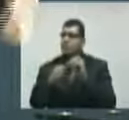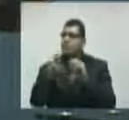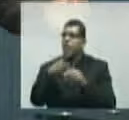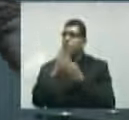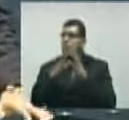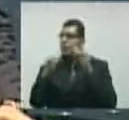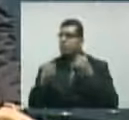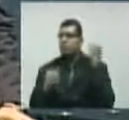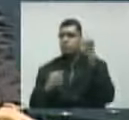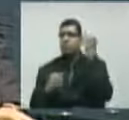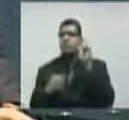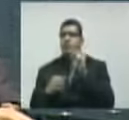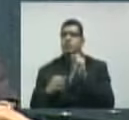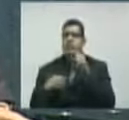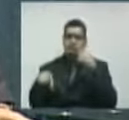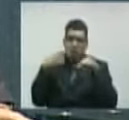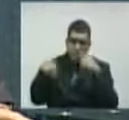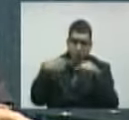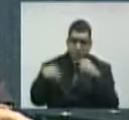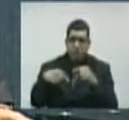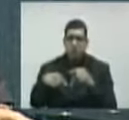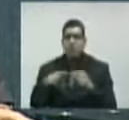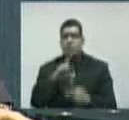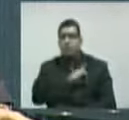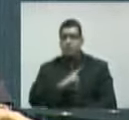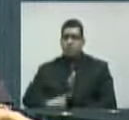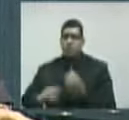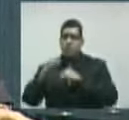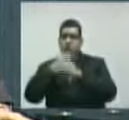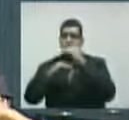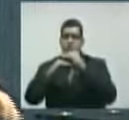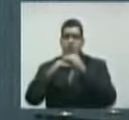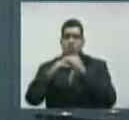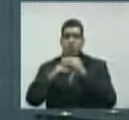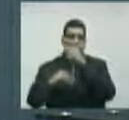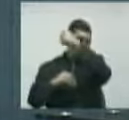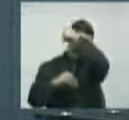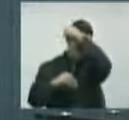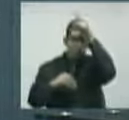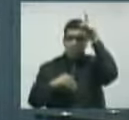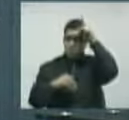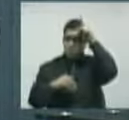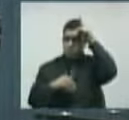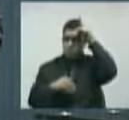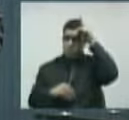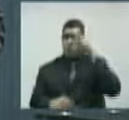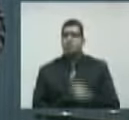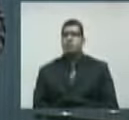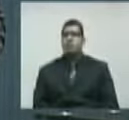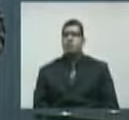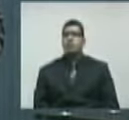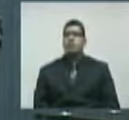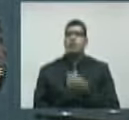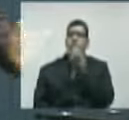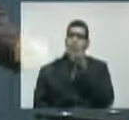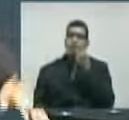mais importante do que esses debates é o debate sobre as questões da Prefeitura Municipal de Manaus. Digo